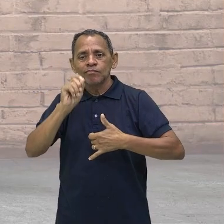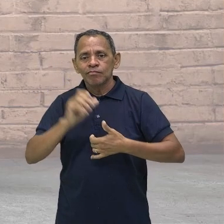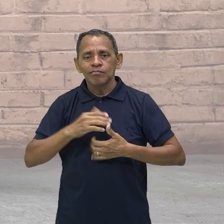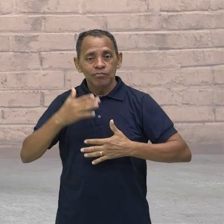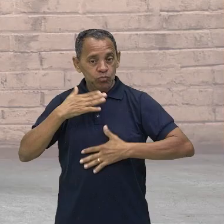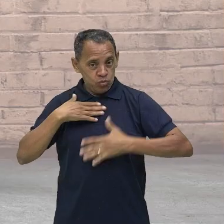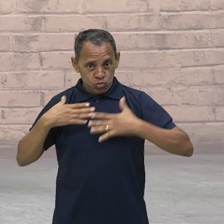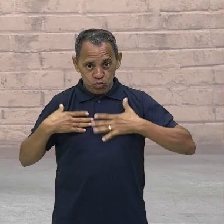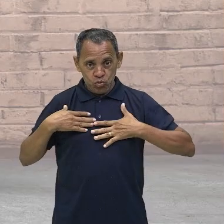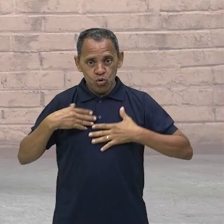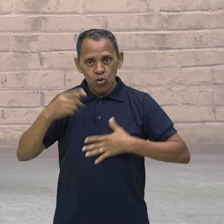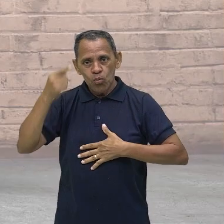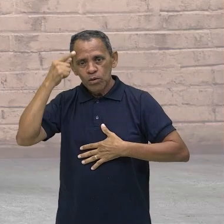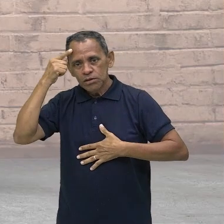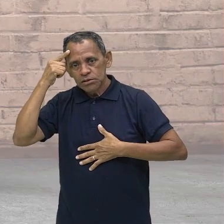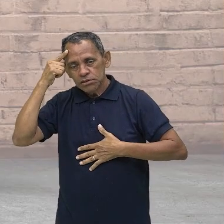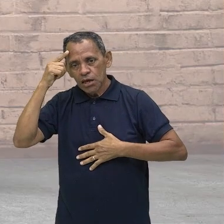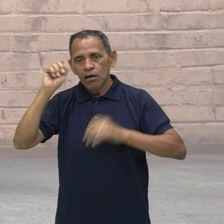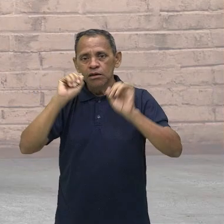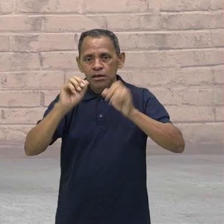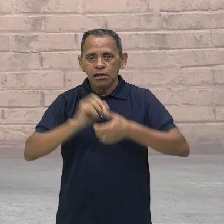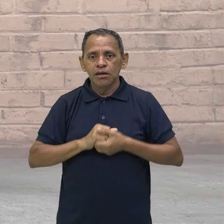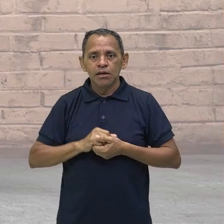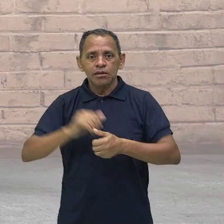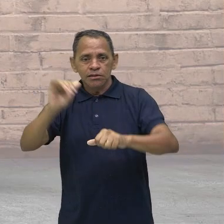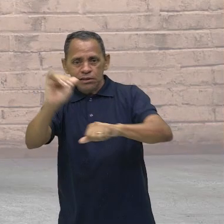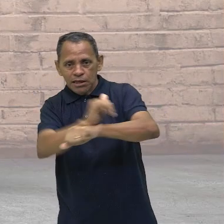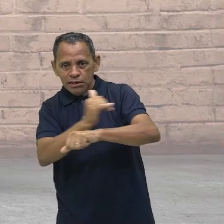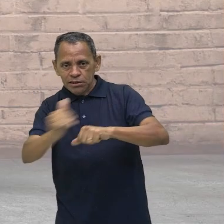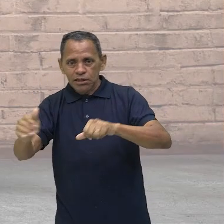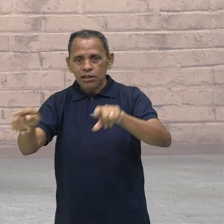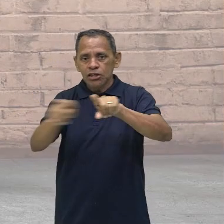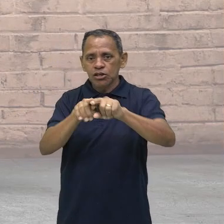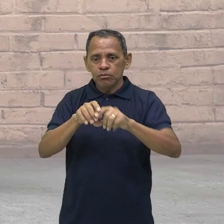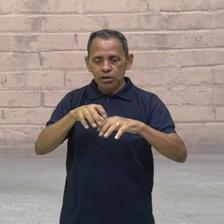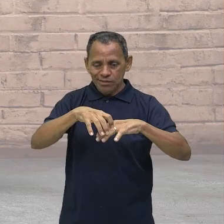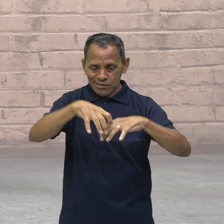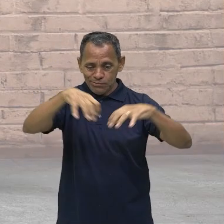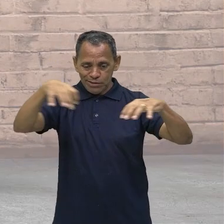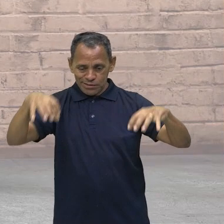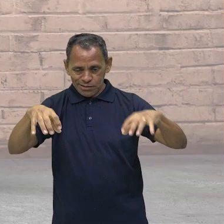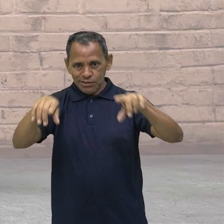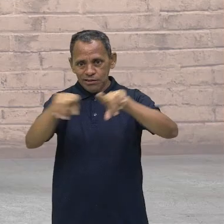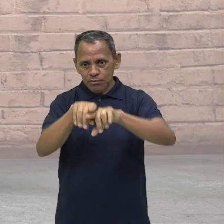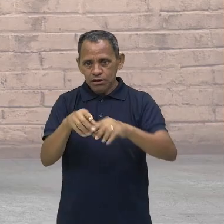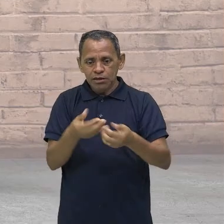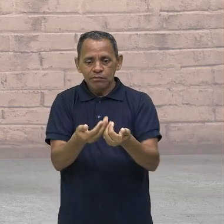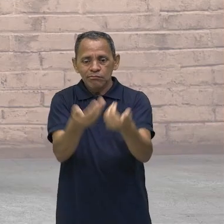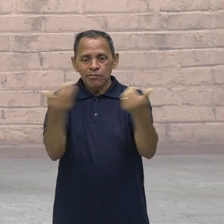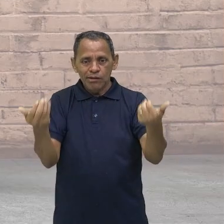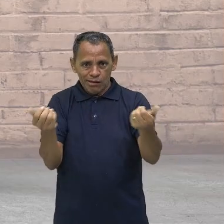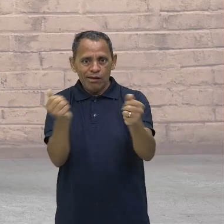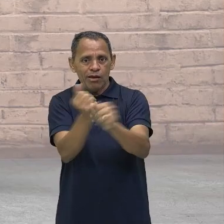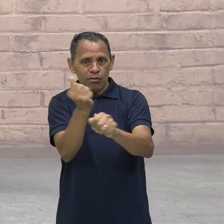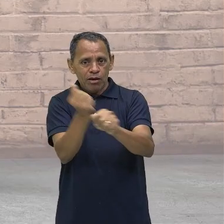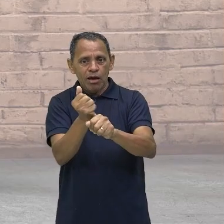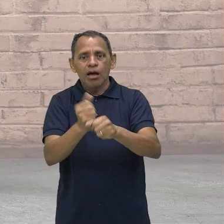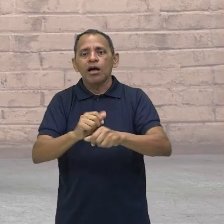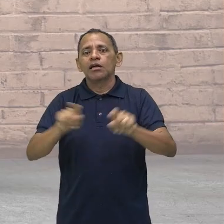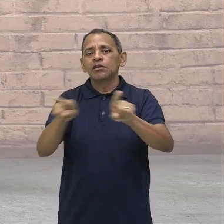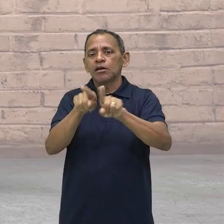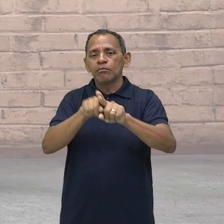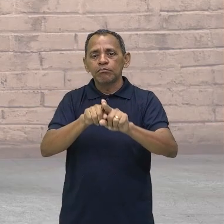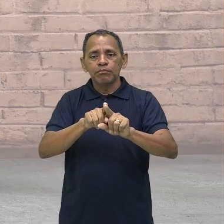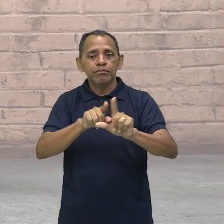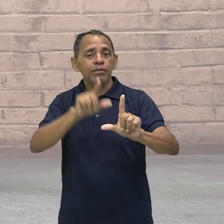pensar nas dicotomias, mas também tentar quebrar alguns paradigmas. Afinal, quando a gente